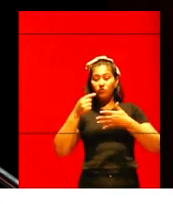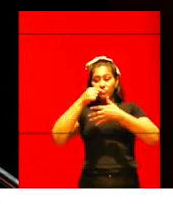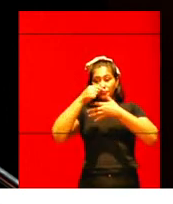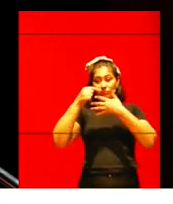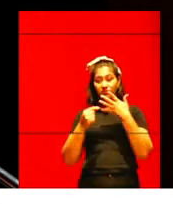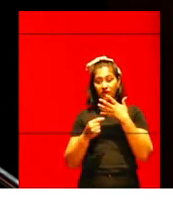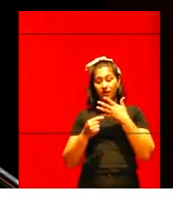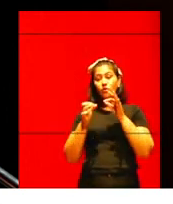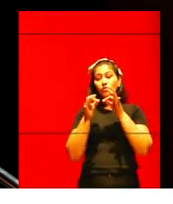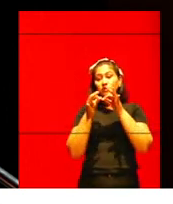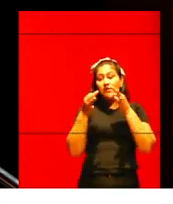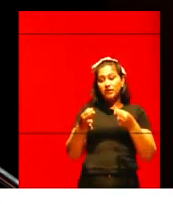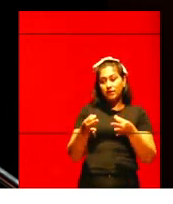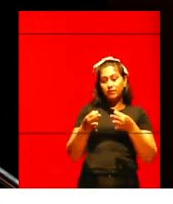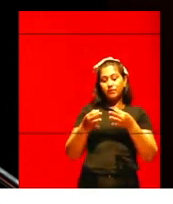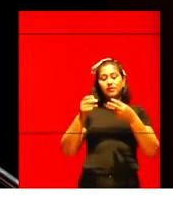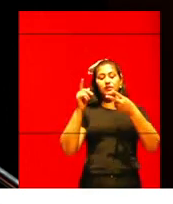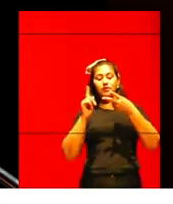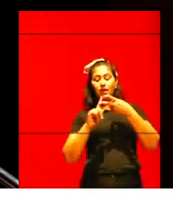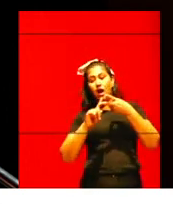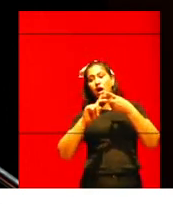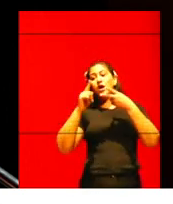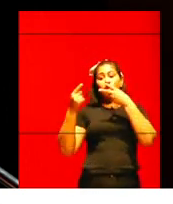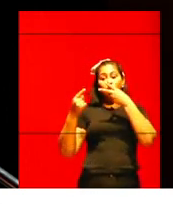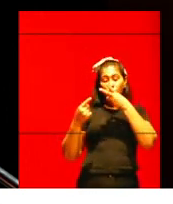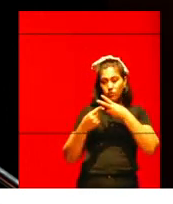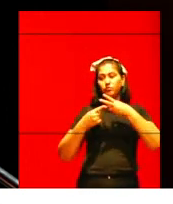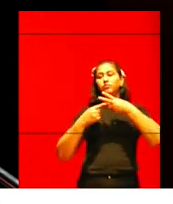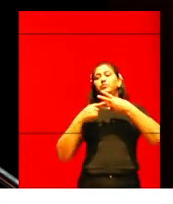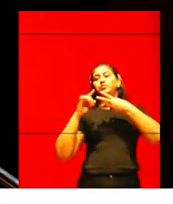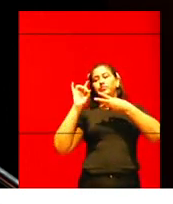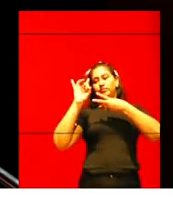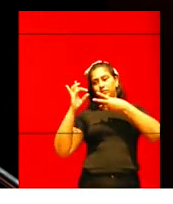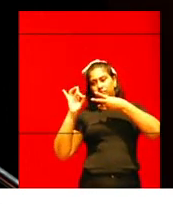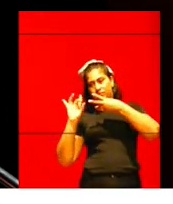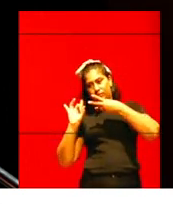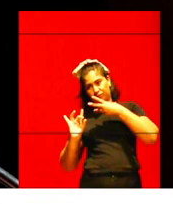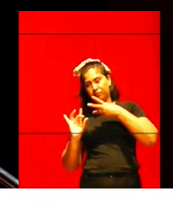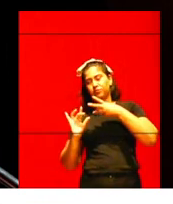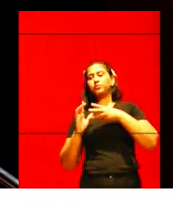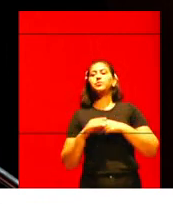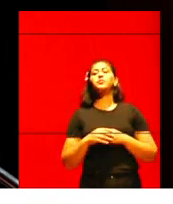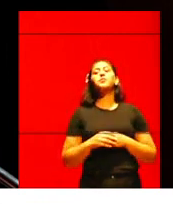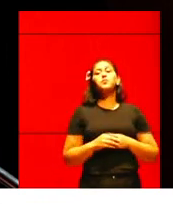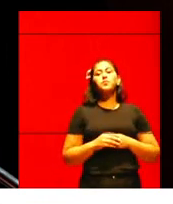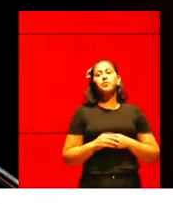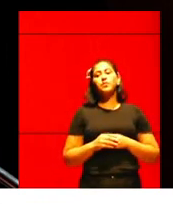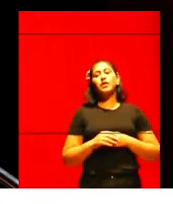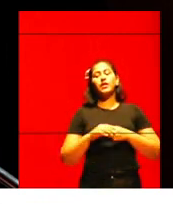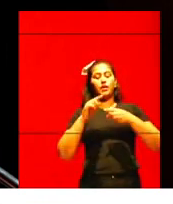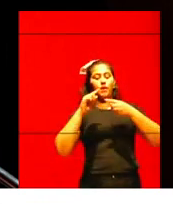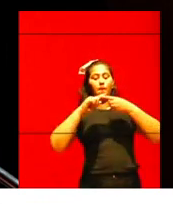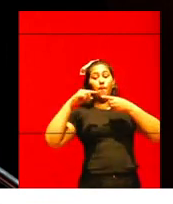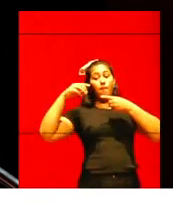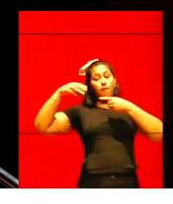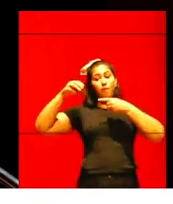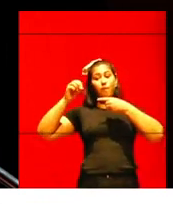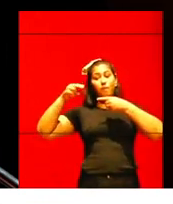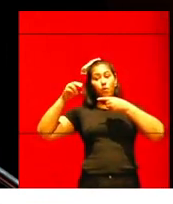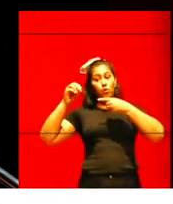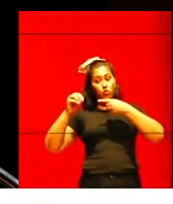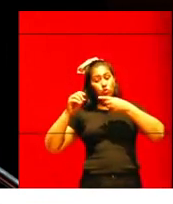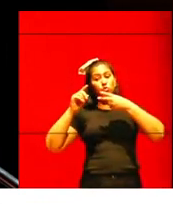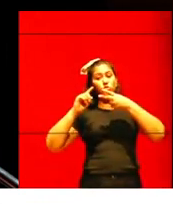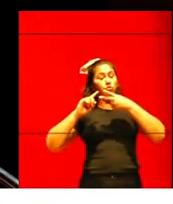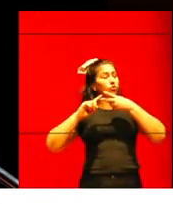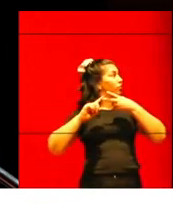depois os médios de complexidade e depois os mais complexos. Mas a classificação é essa: monossacarídeos,